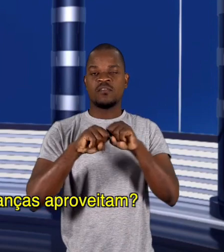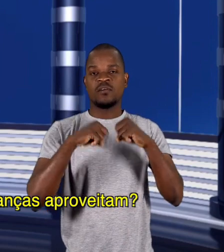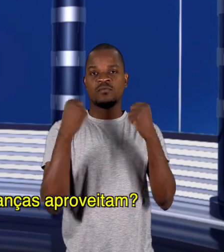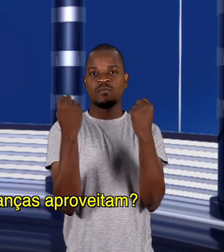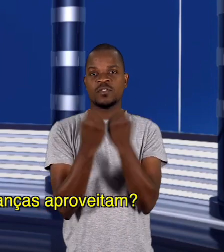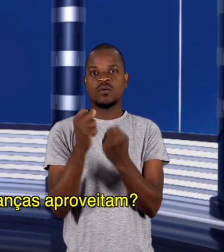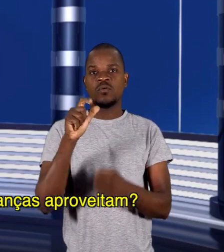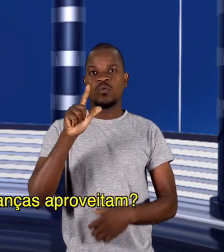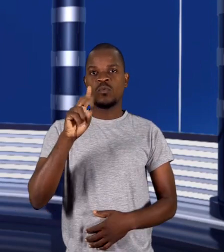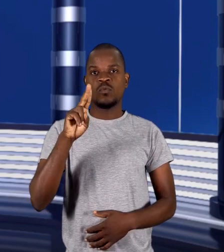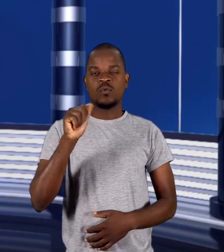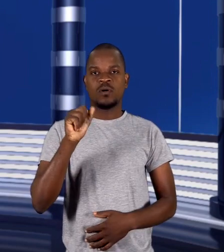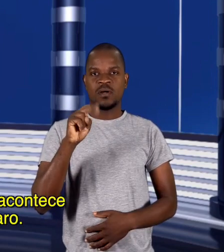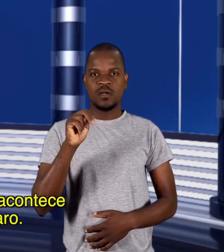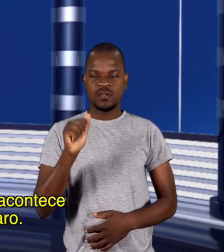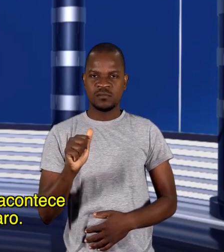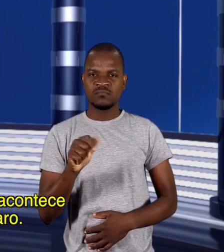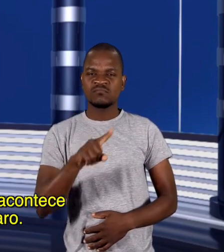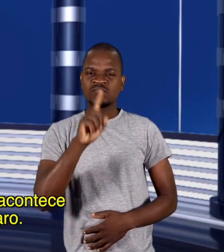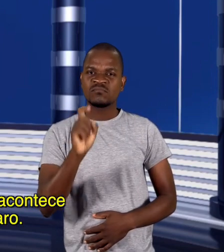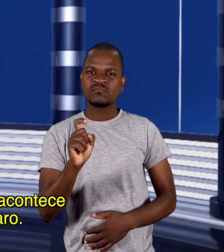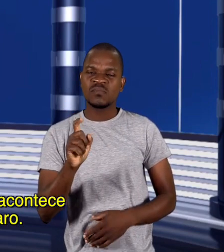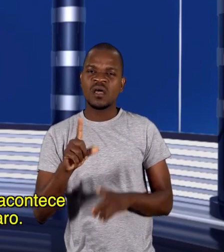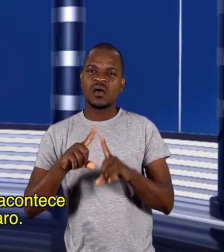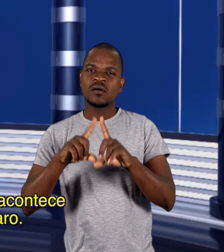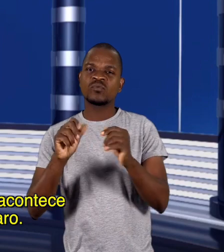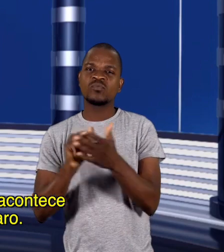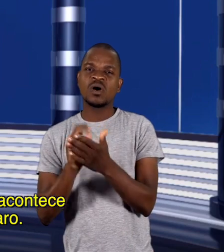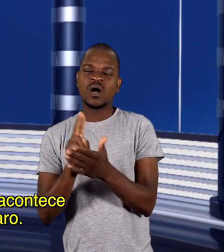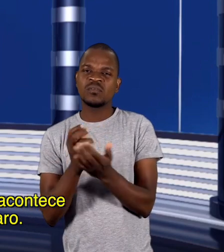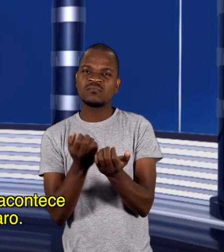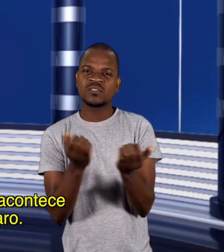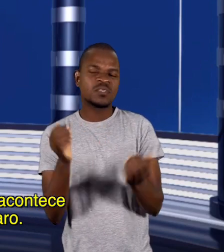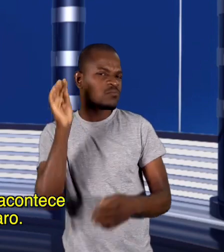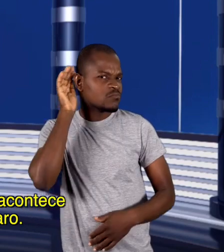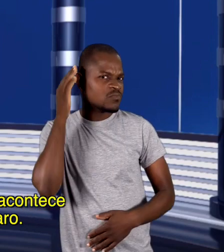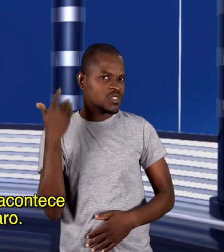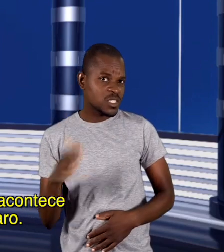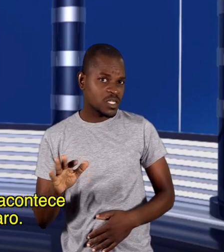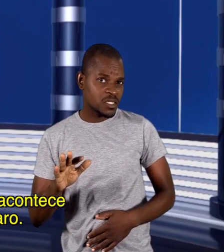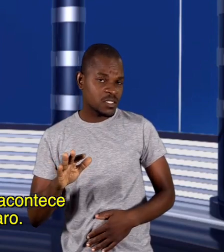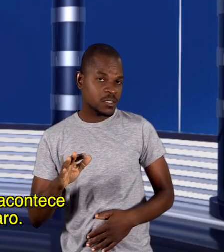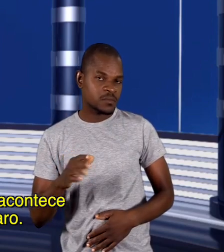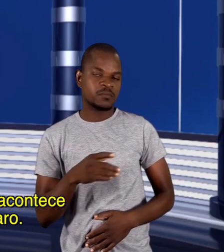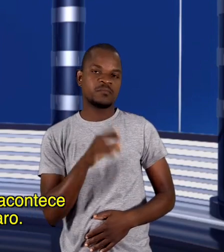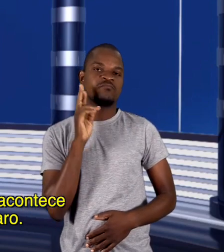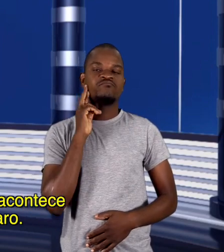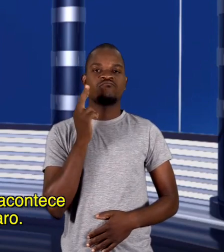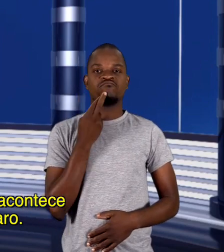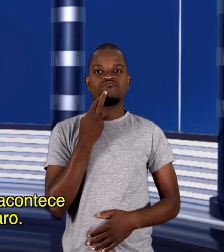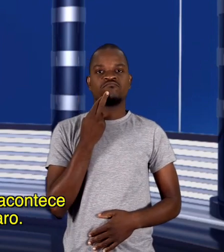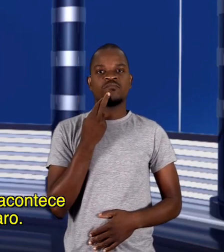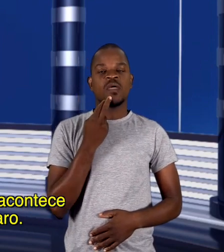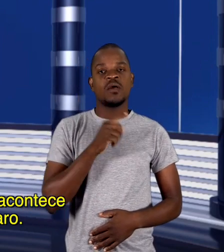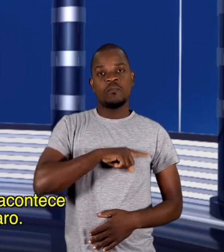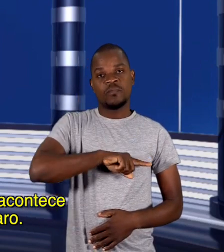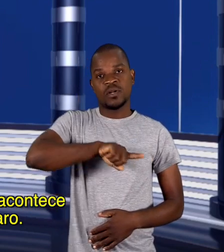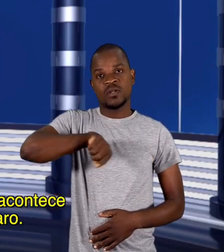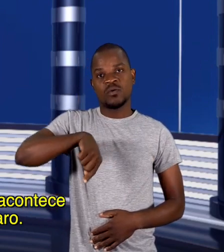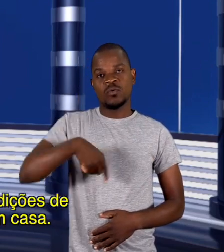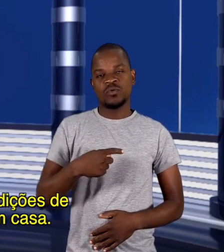são inclusivas as crianças já aproveitam para as nossas crianças o que acontece foi o que o Cantor também deixou aqui claro